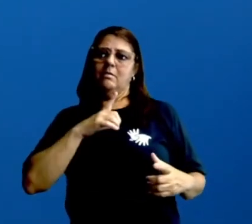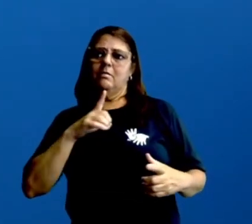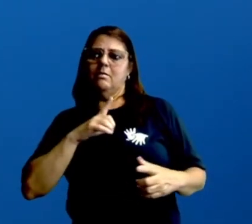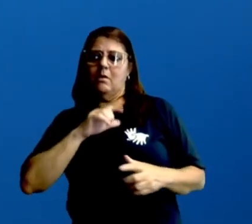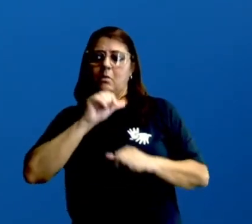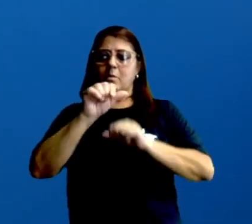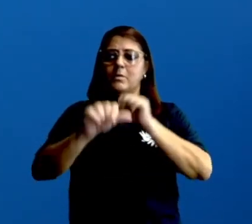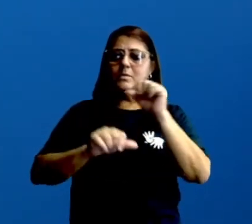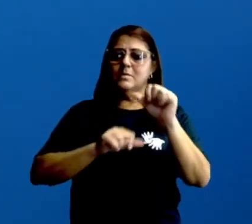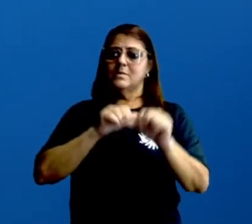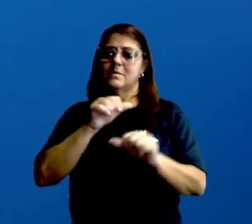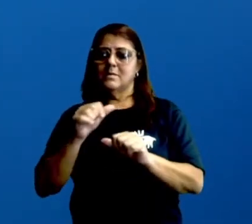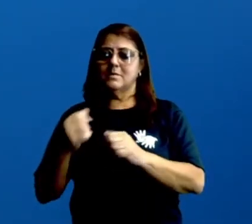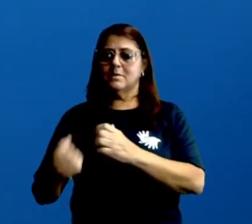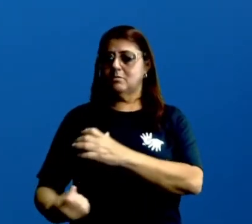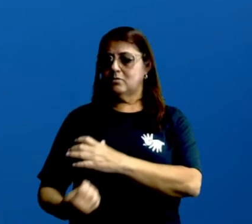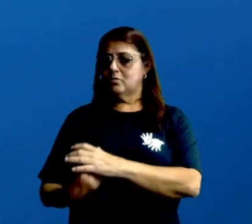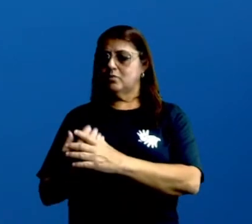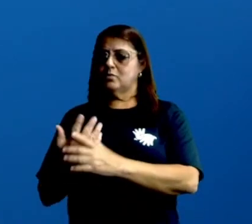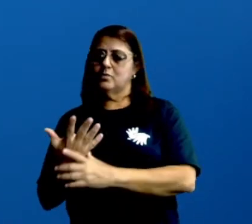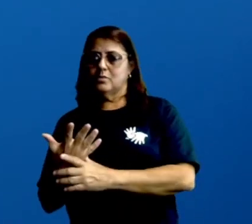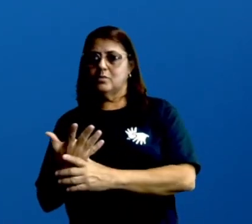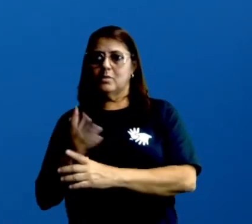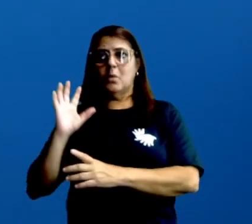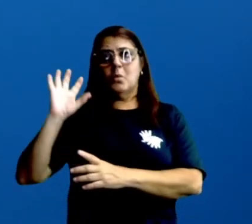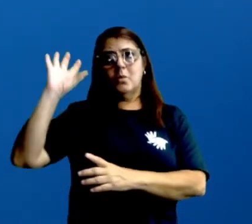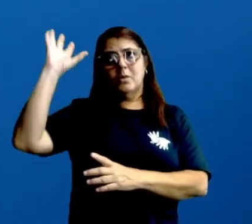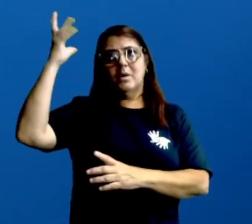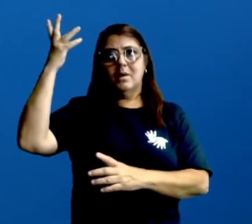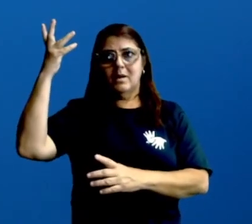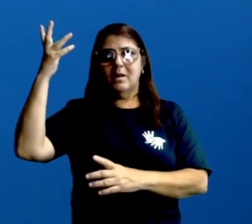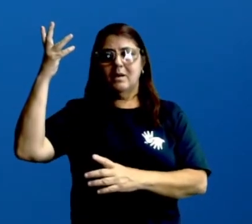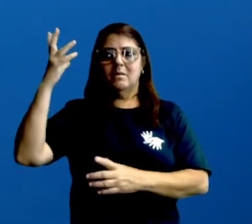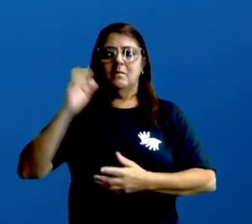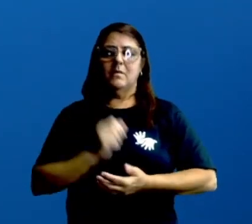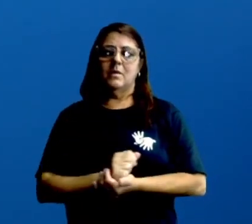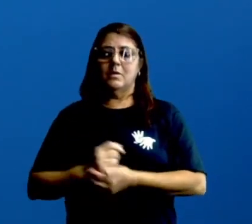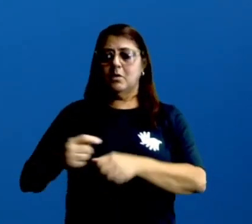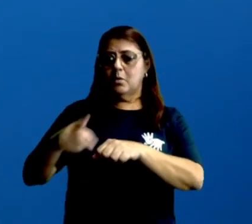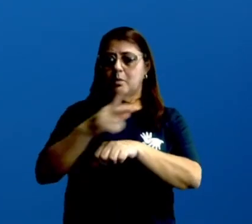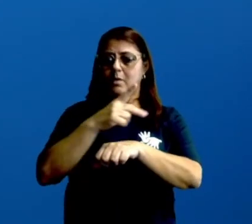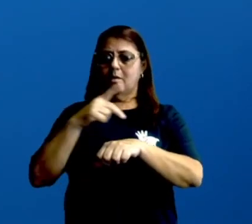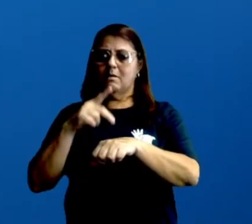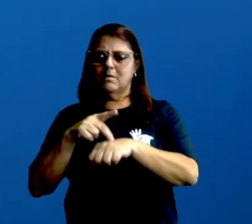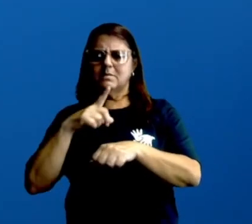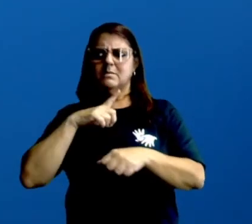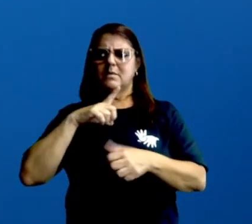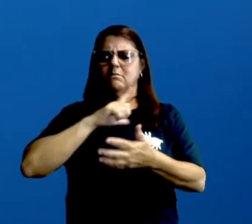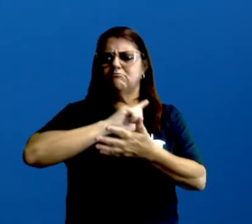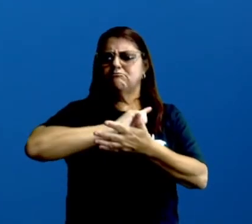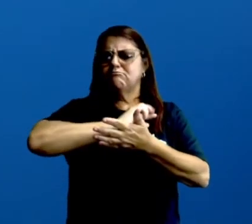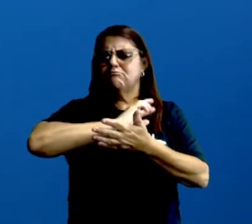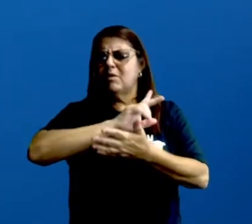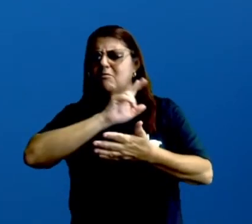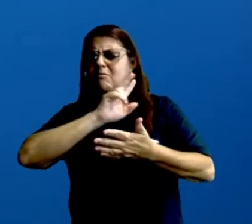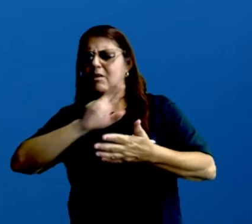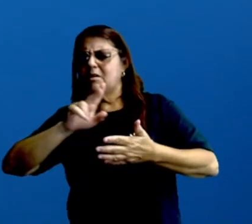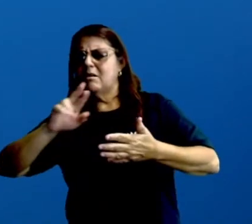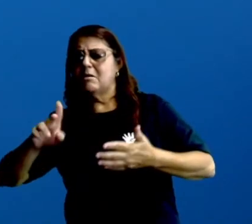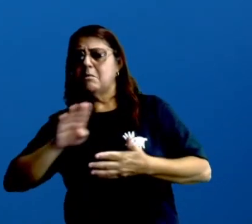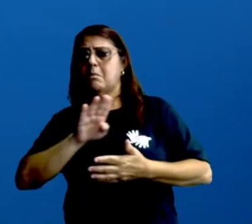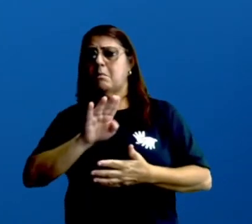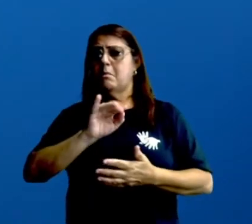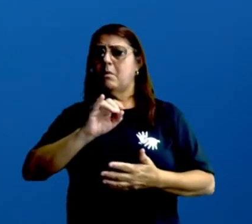uma modificação nessa vegetação que vai de acordo com o clima aqui no nosso país nós temos uma diversidade muito grande de